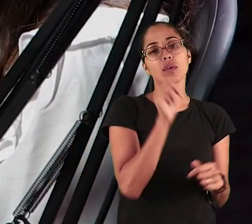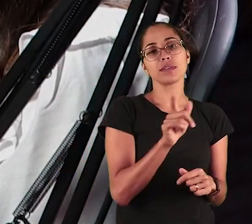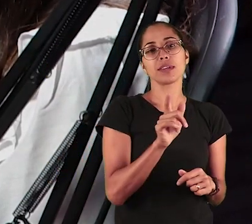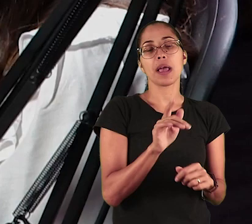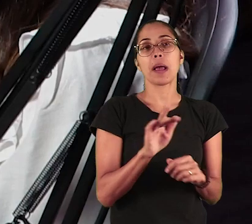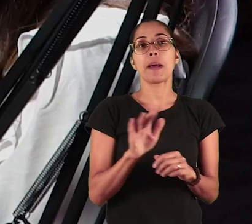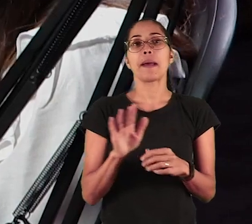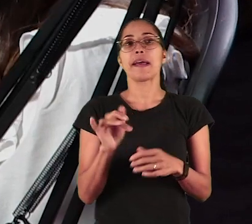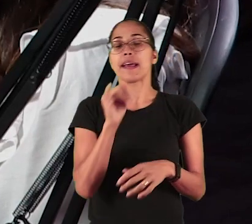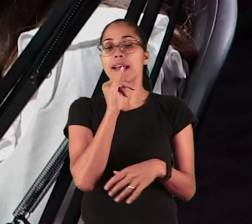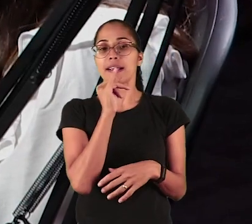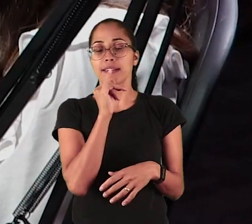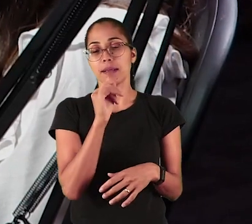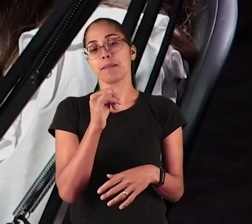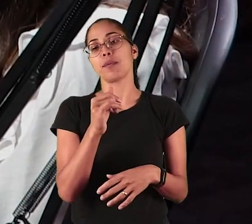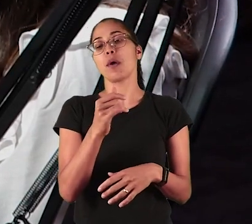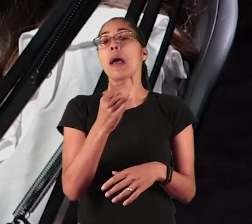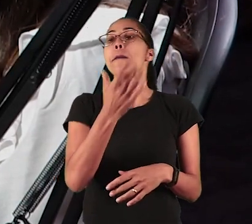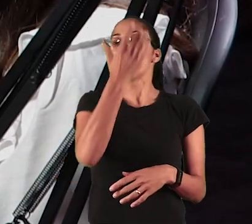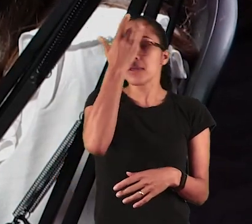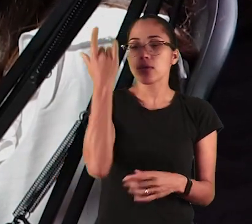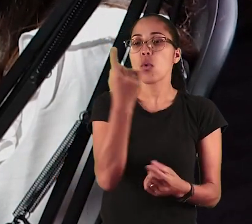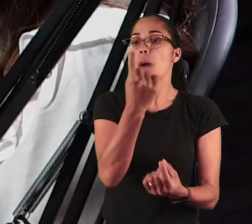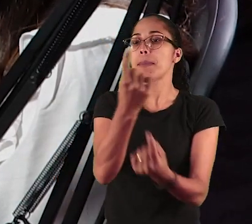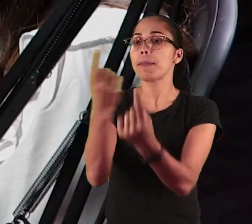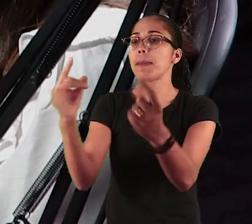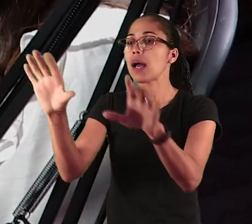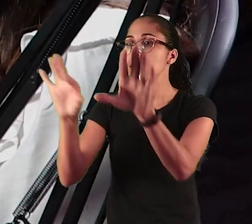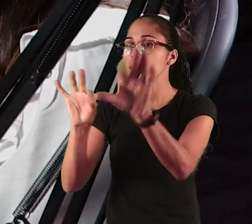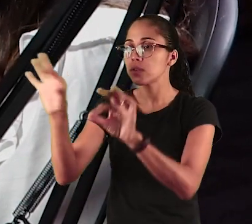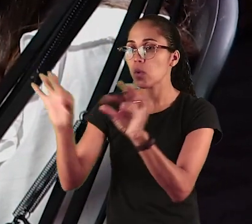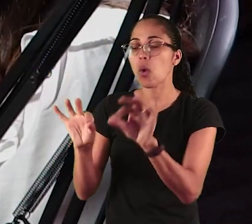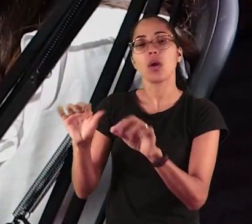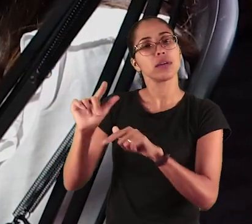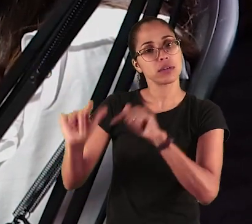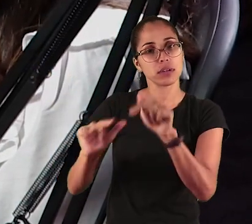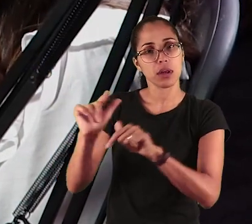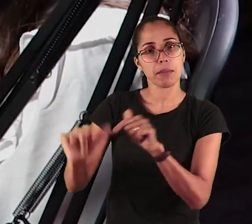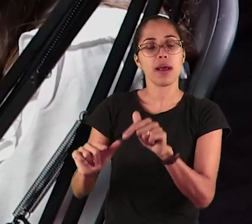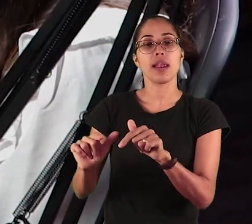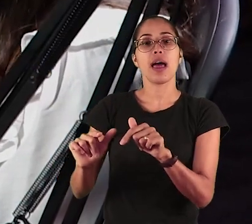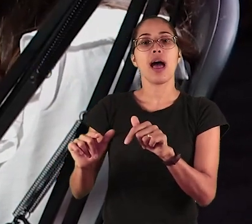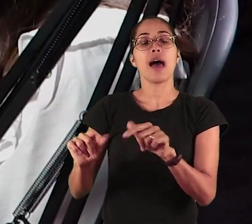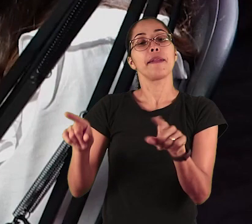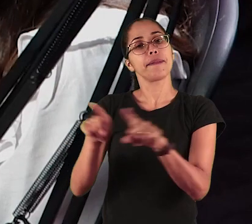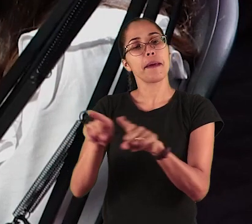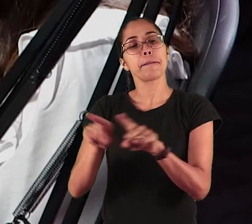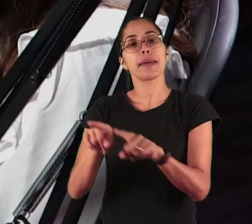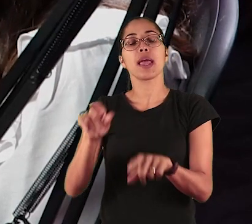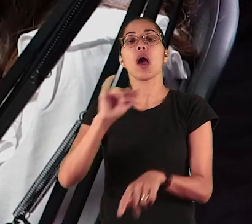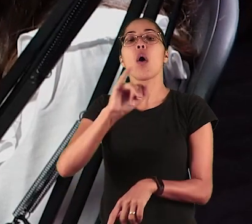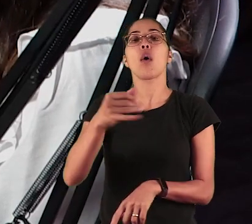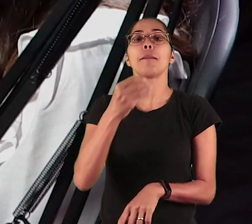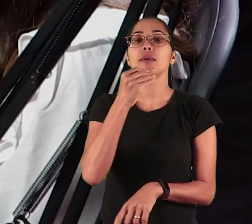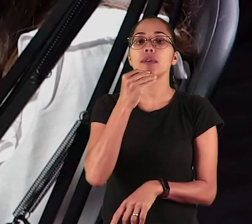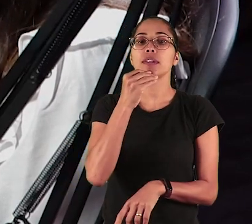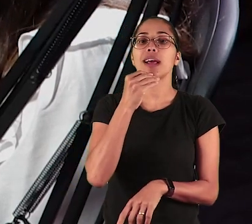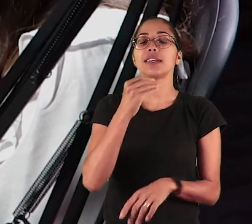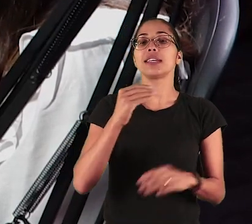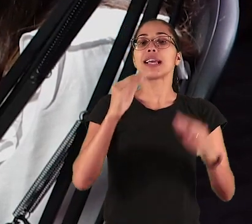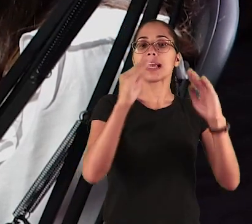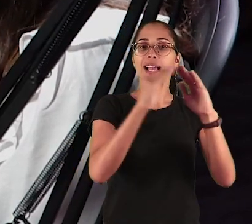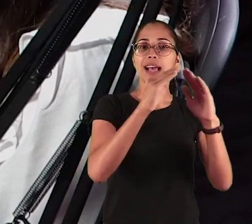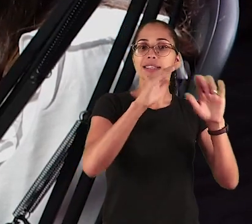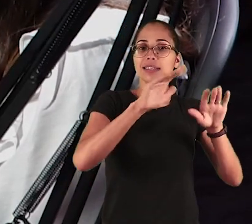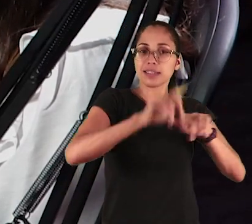com rodeada das pessoas que Nós escolhemos trabalhar rodeada da flexibilidade que romoffice muitas vezes permite a gente não tinha isso